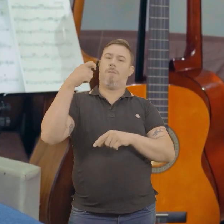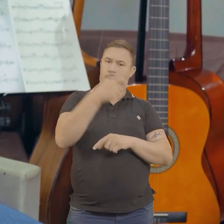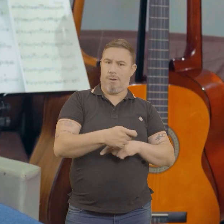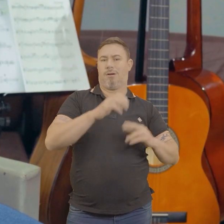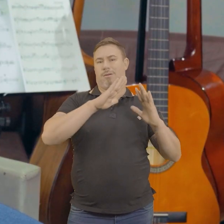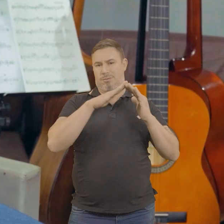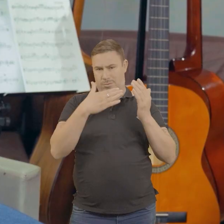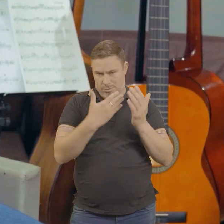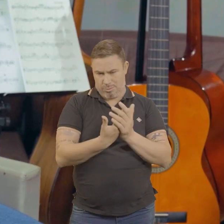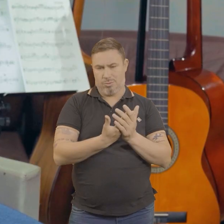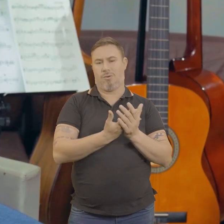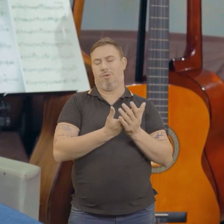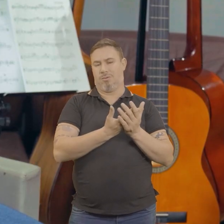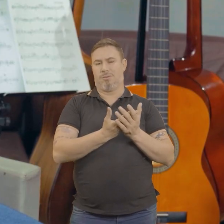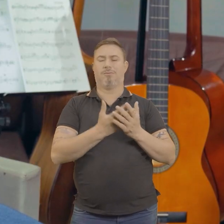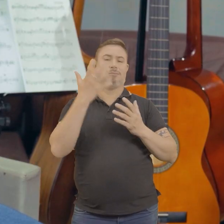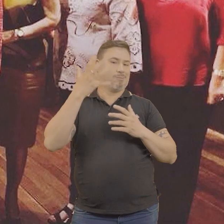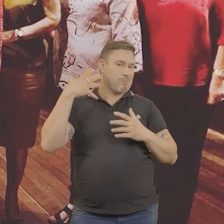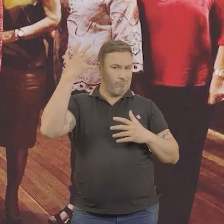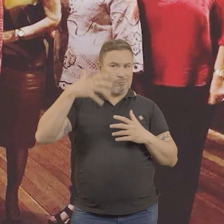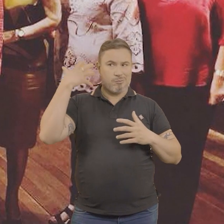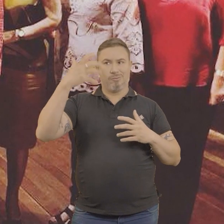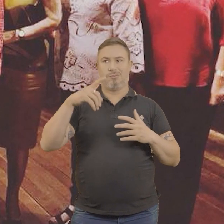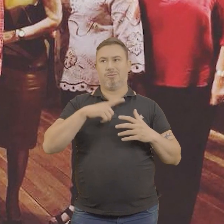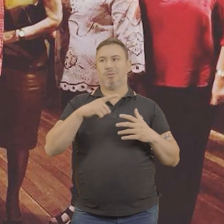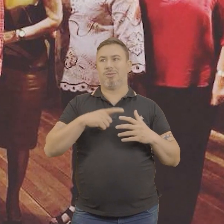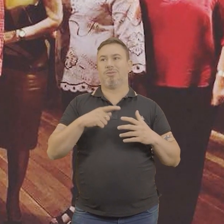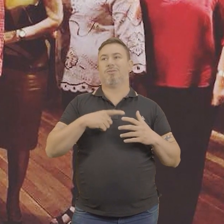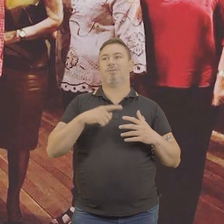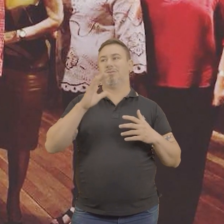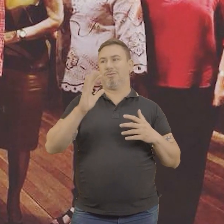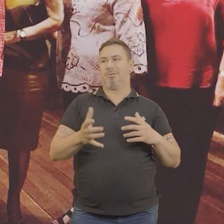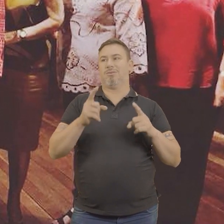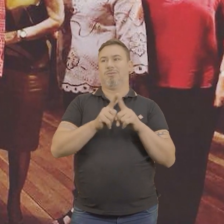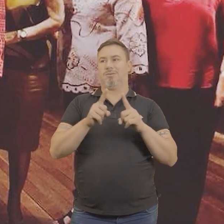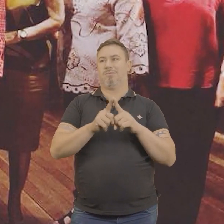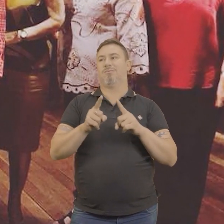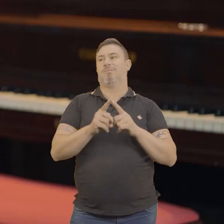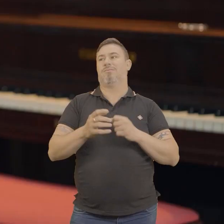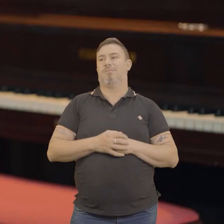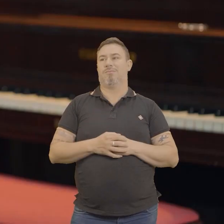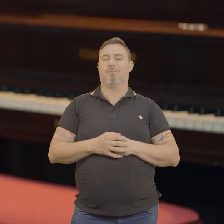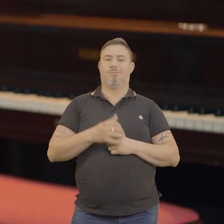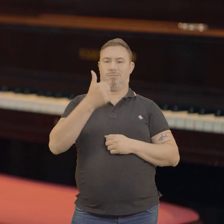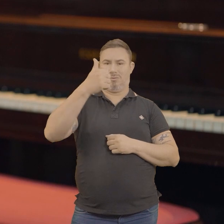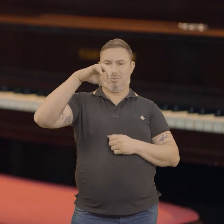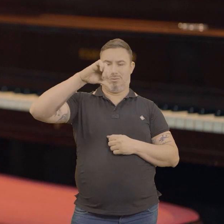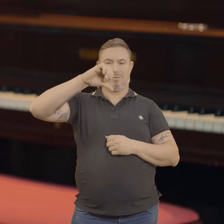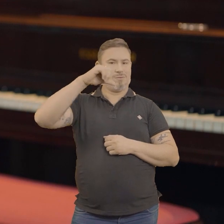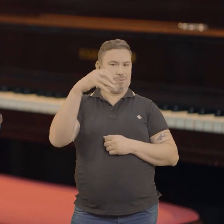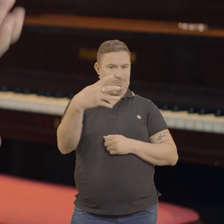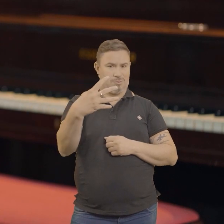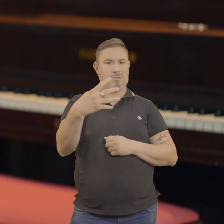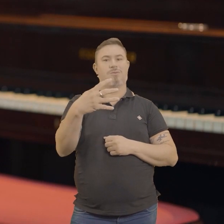do nosso seletista, né, tinha vínculo trabalhista com o conservatório. Em 94 é que